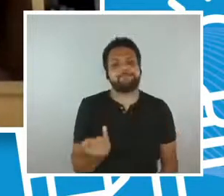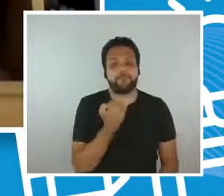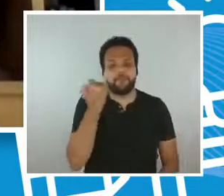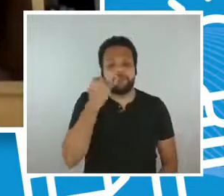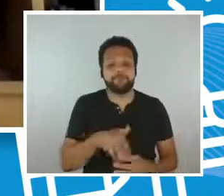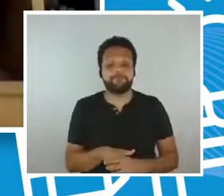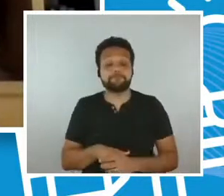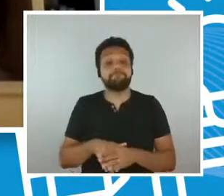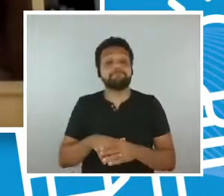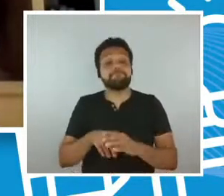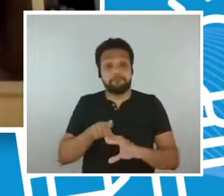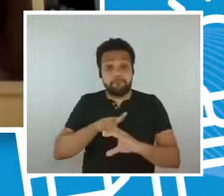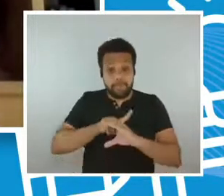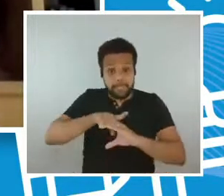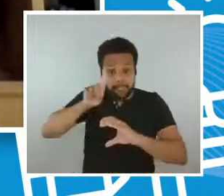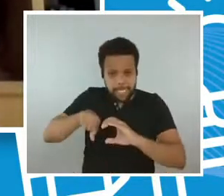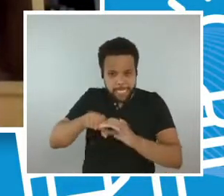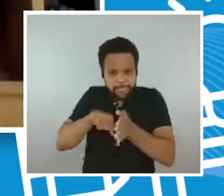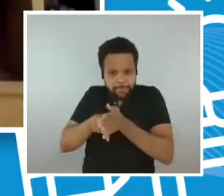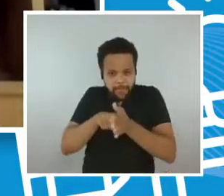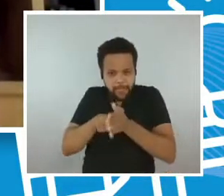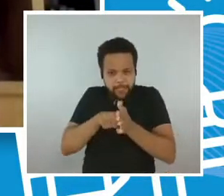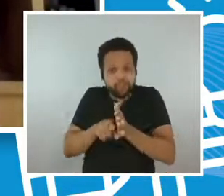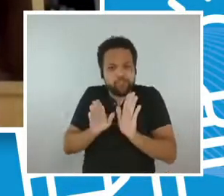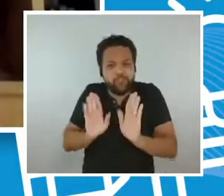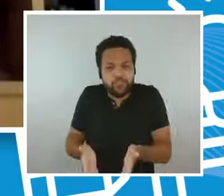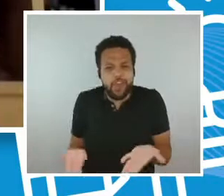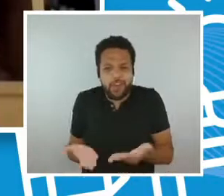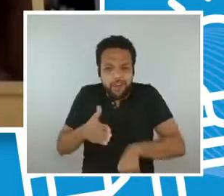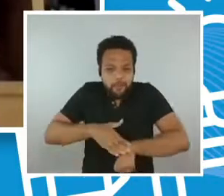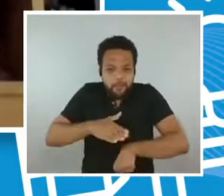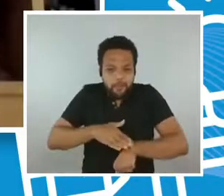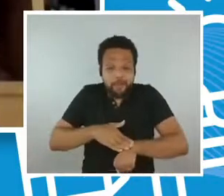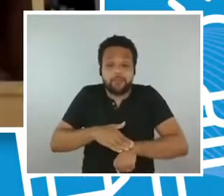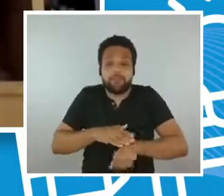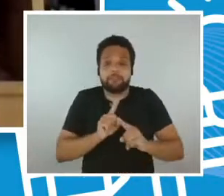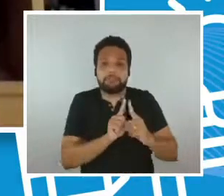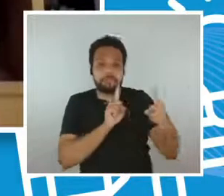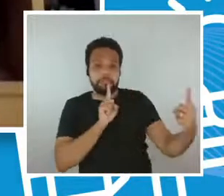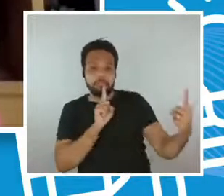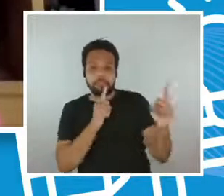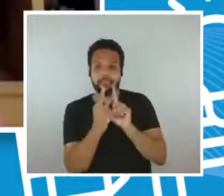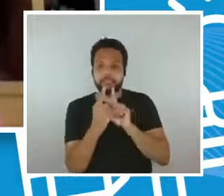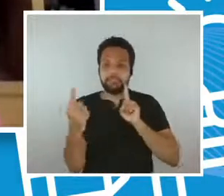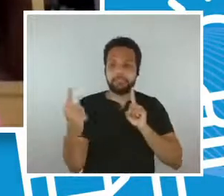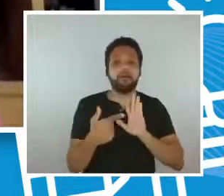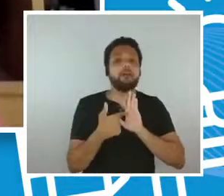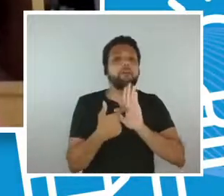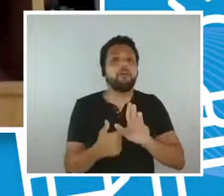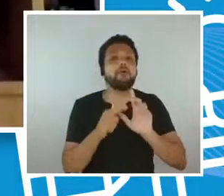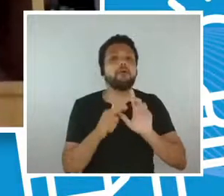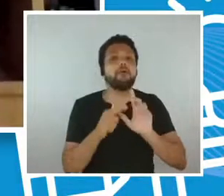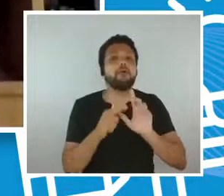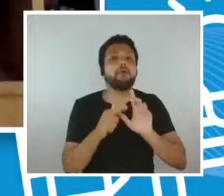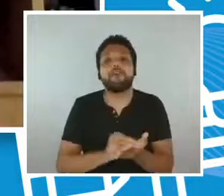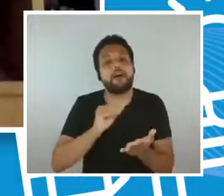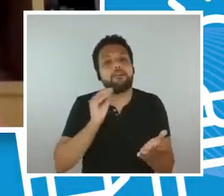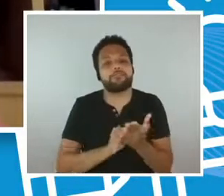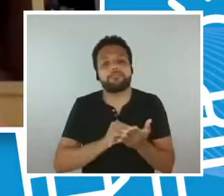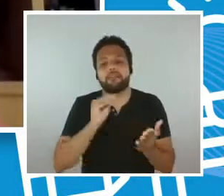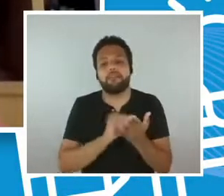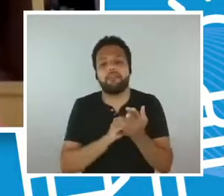que têm sido feitas nesse momento de distanciamento têm mostrado a falta que faz estar com o